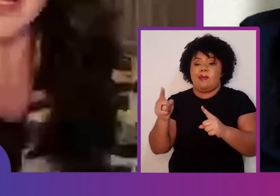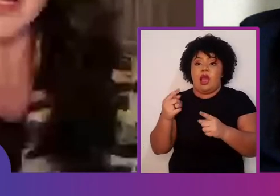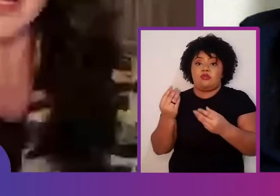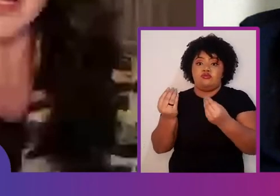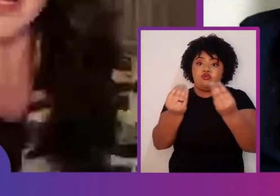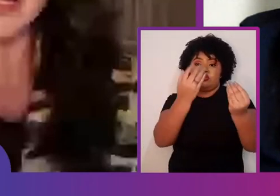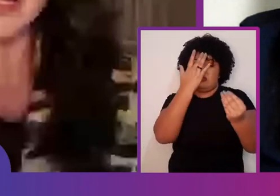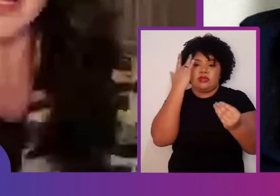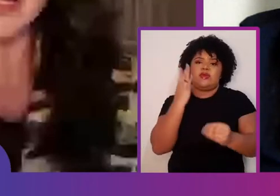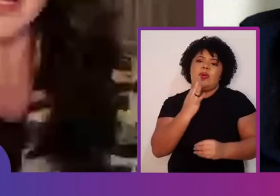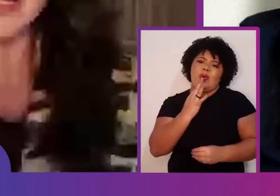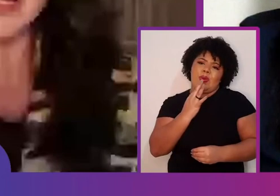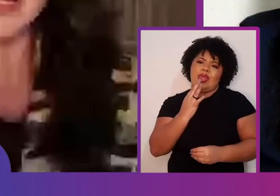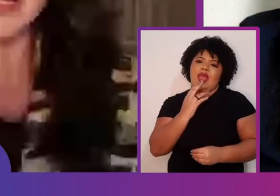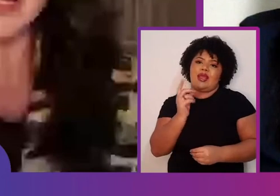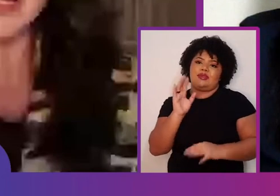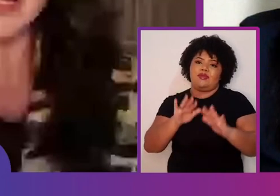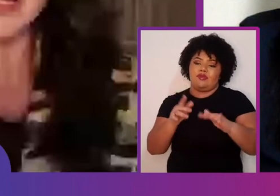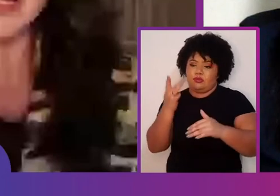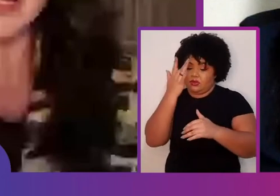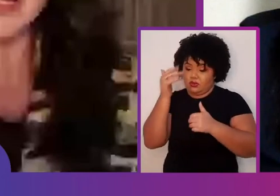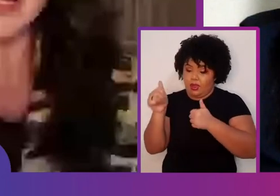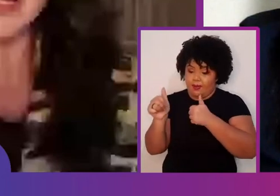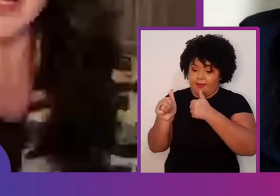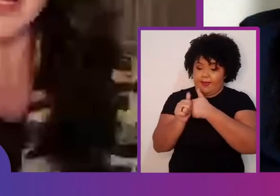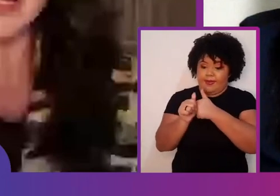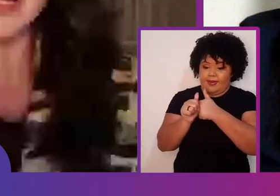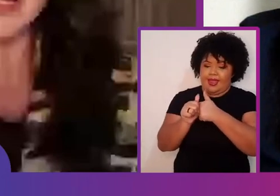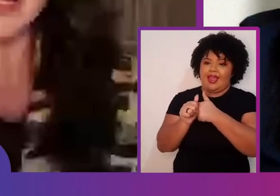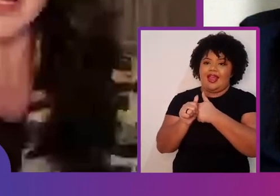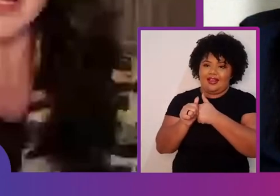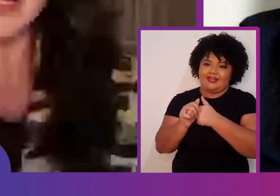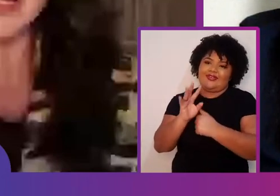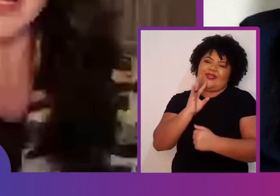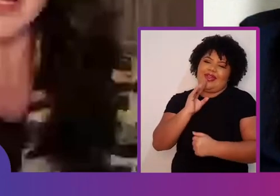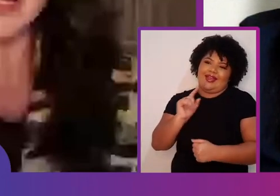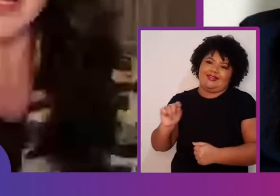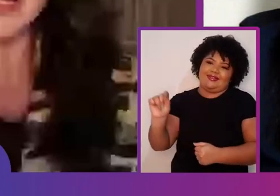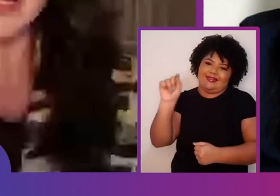alguém perto dele viveu, se não viveu, é só ligar a televisão que a gente viu.